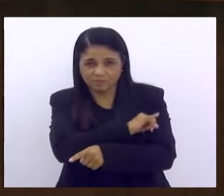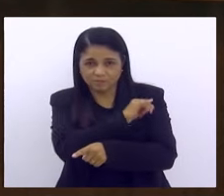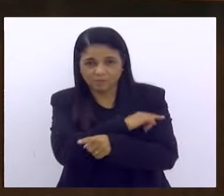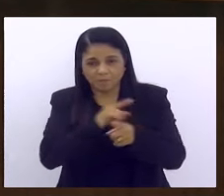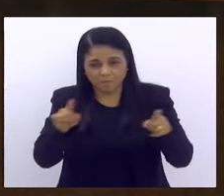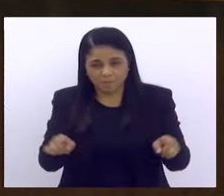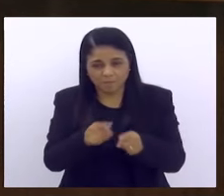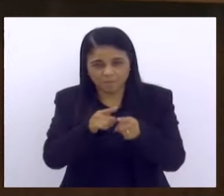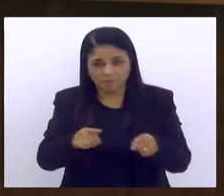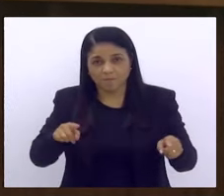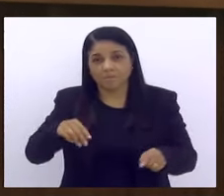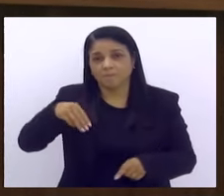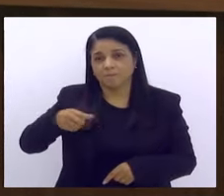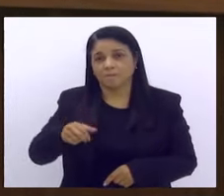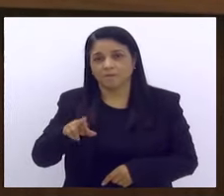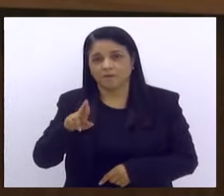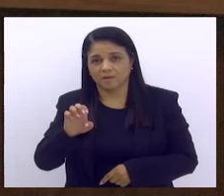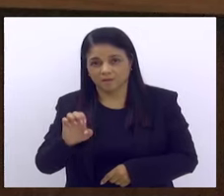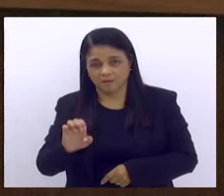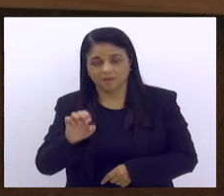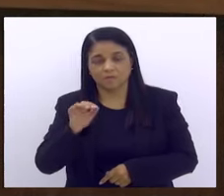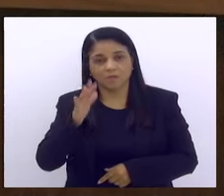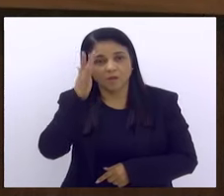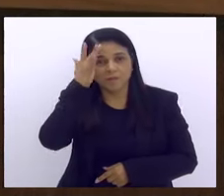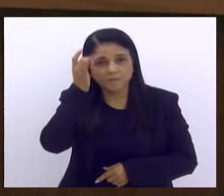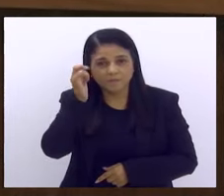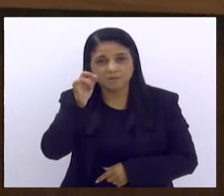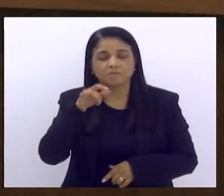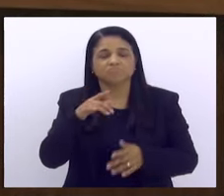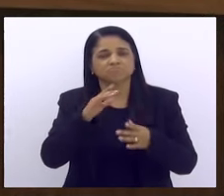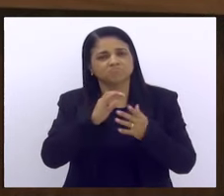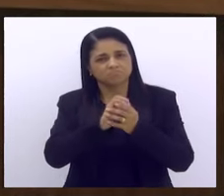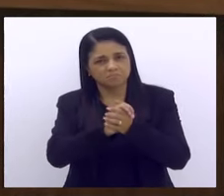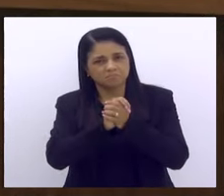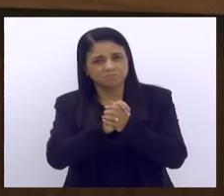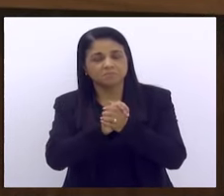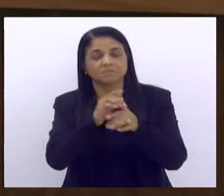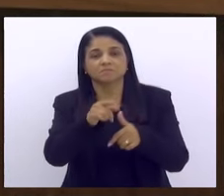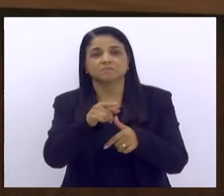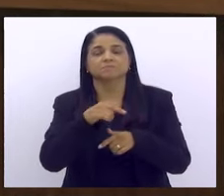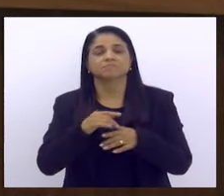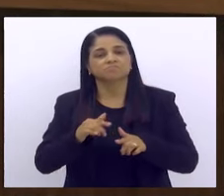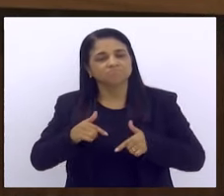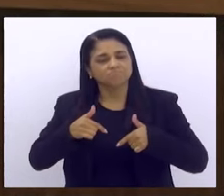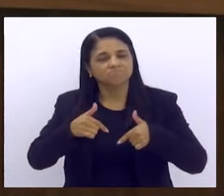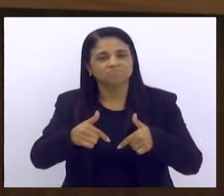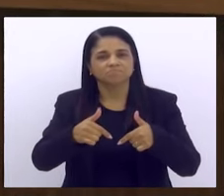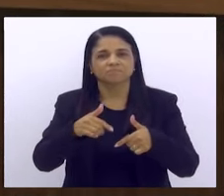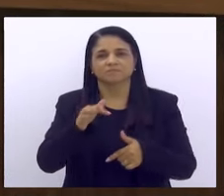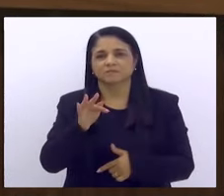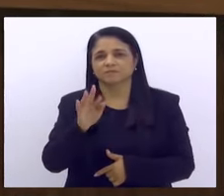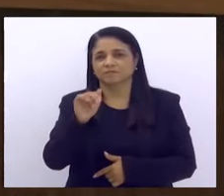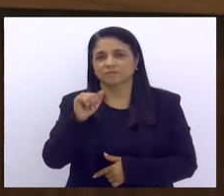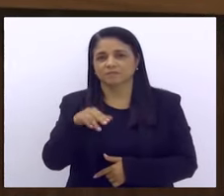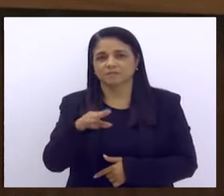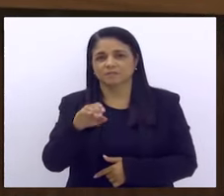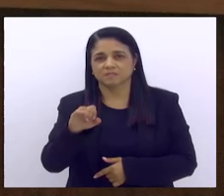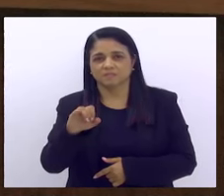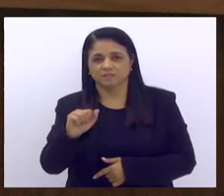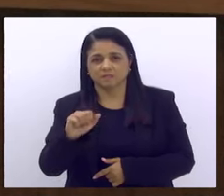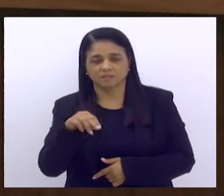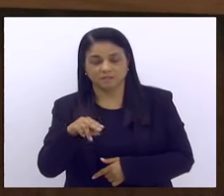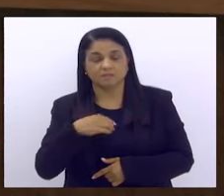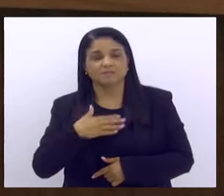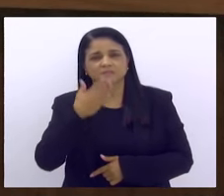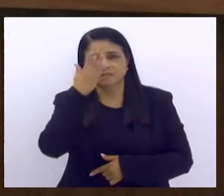Maré do Amanhã, e quero parabenizar a deputada Franciane por essa excelente iniciativa. A gente sabe que a Orquestra Maré do